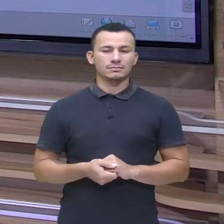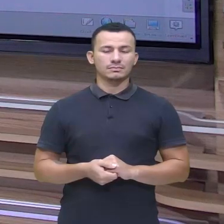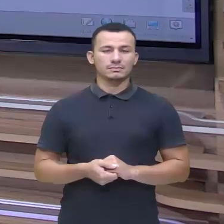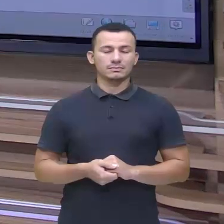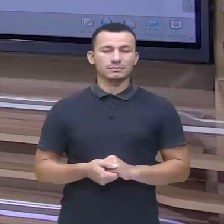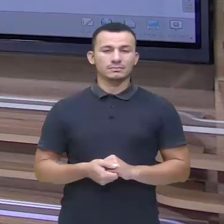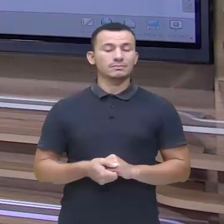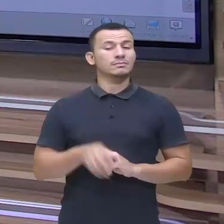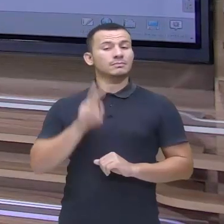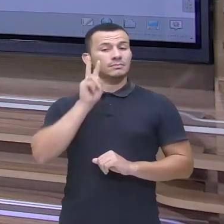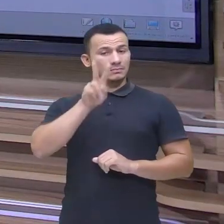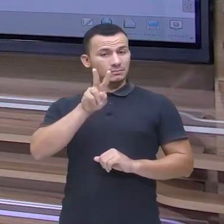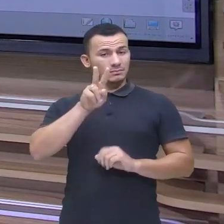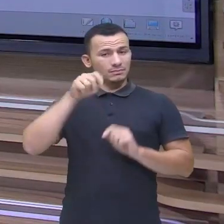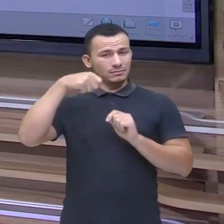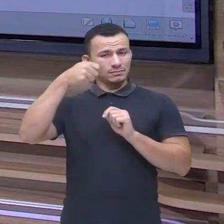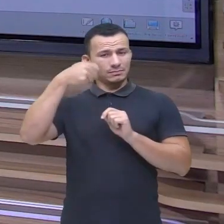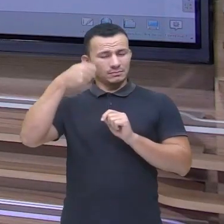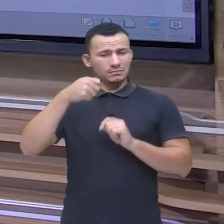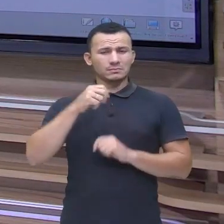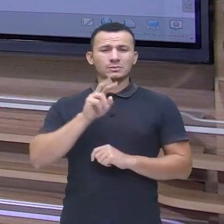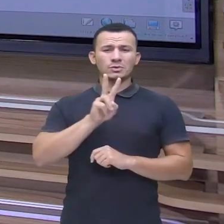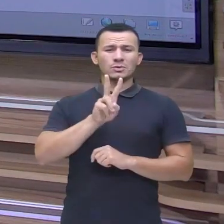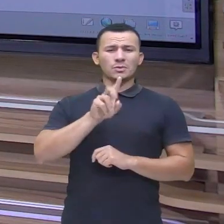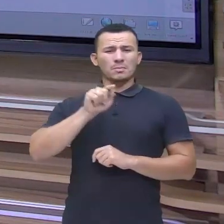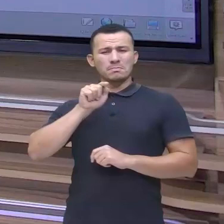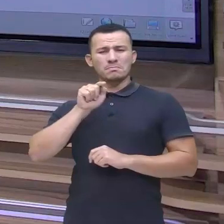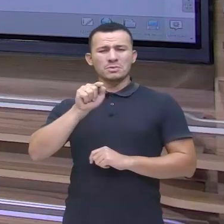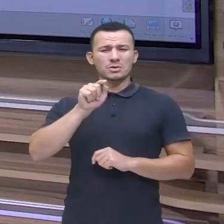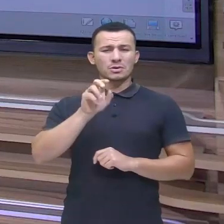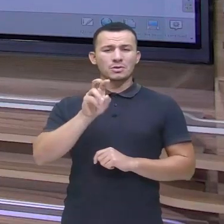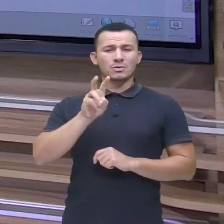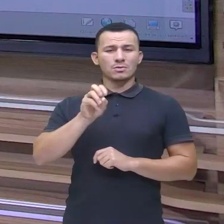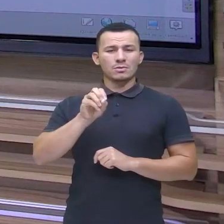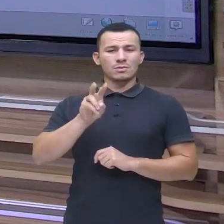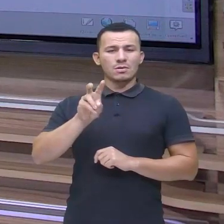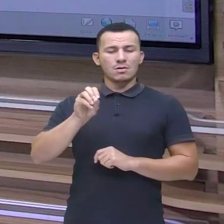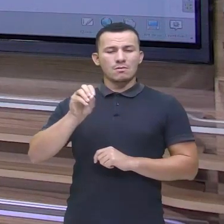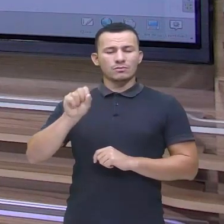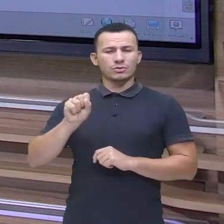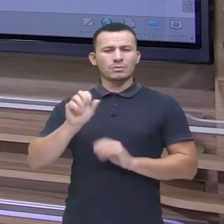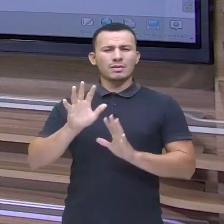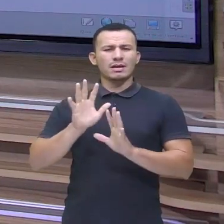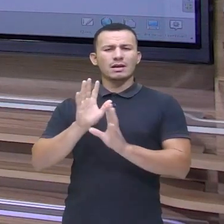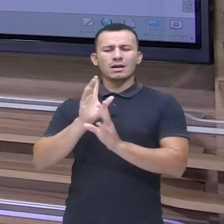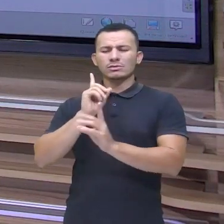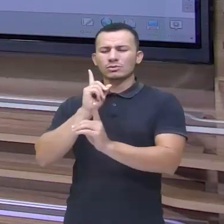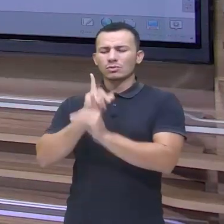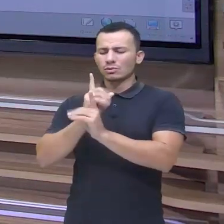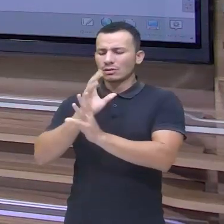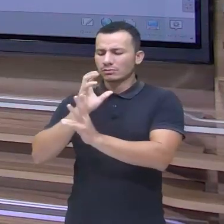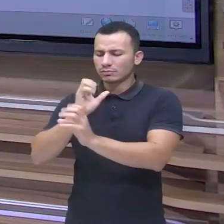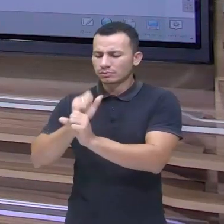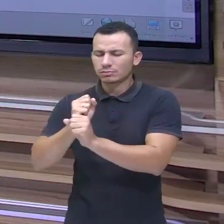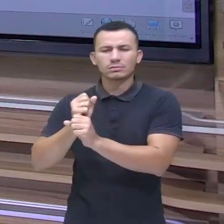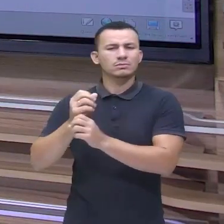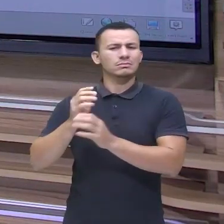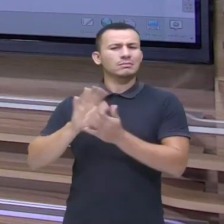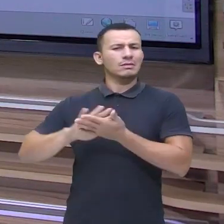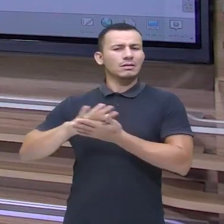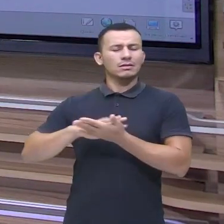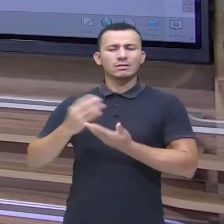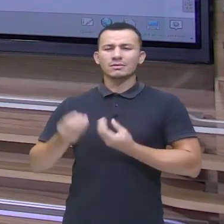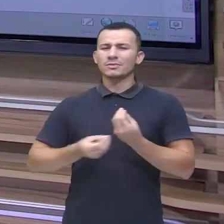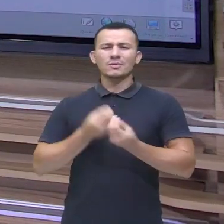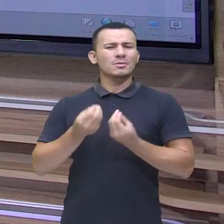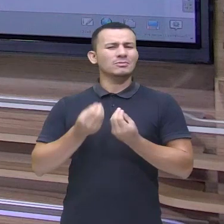Muito bem, vimos aí o resultado, 2.000 ovos. Mas, professor, como foi que o senhor chegou a esse resultado sem fazer contas? É isso que nós